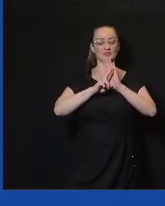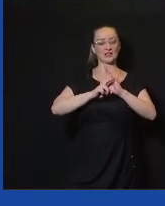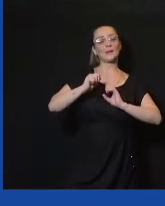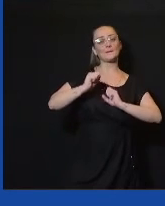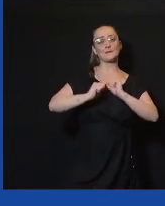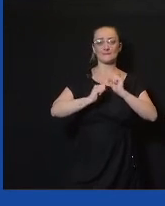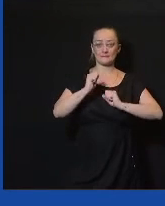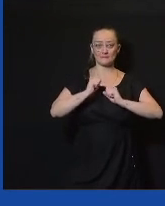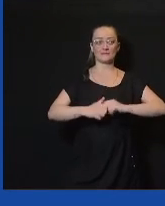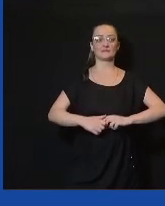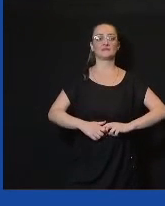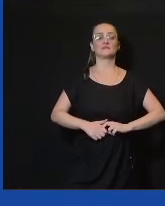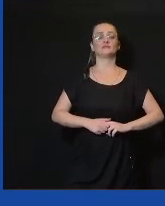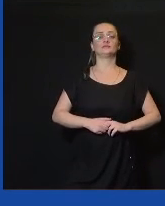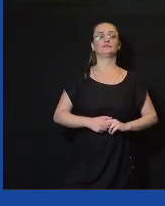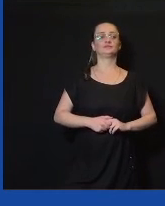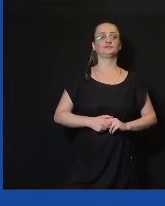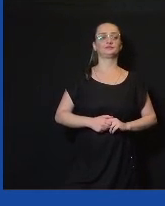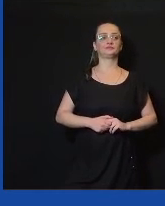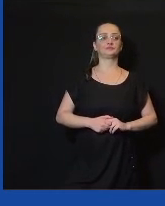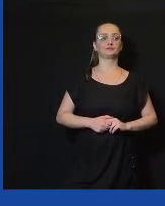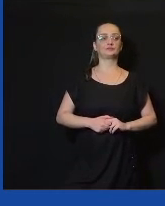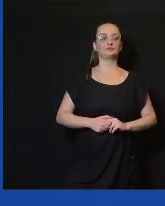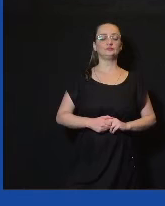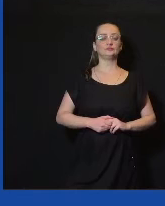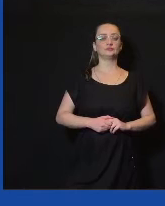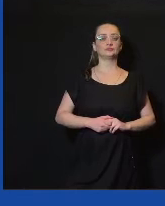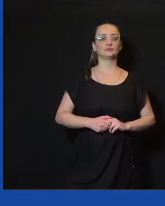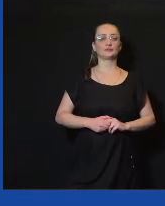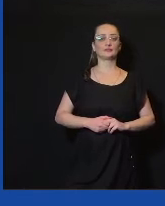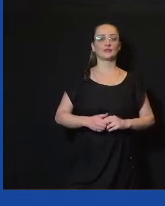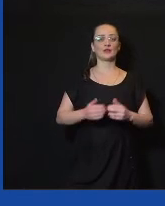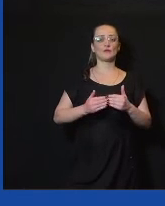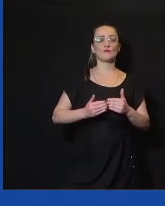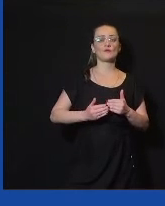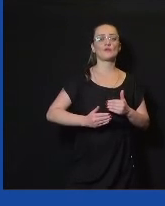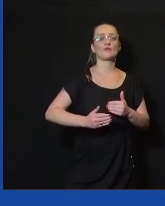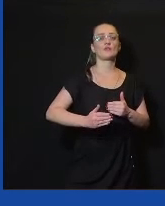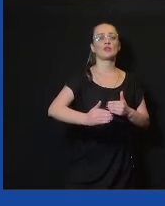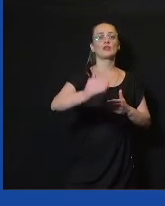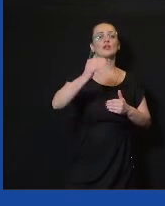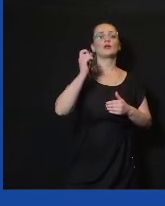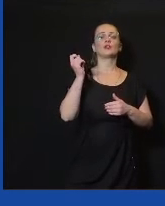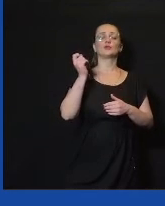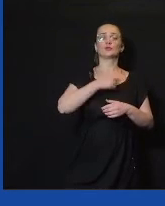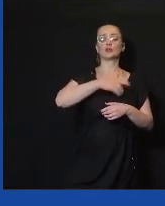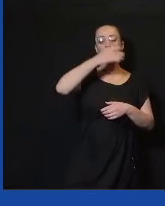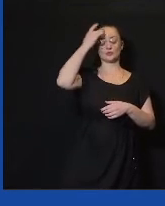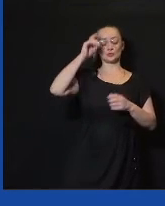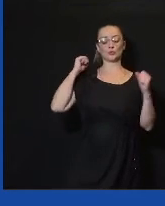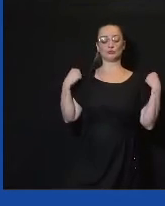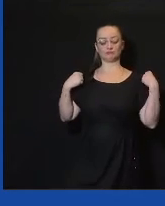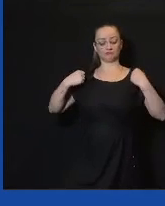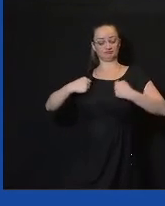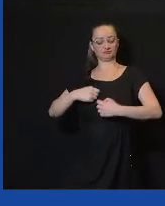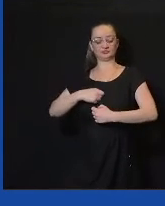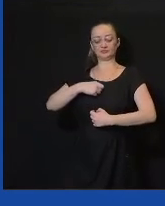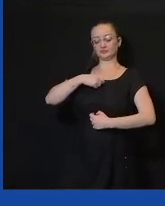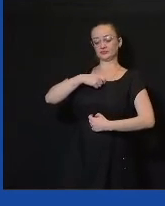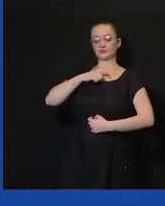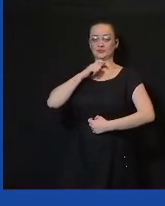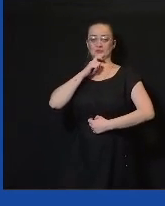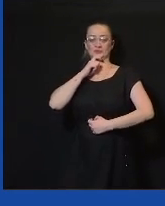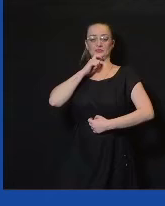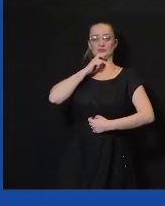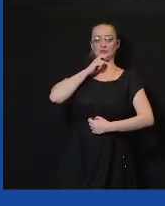empresariais que vão muito além do cara que veste um paletó verde, porque parece